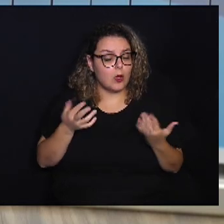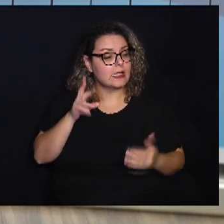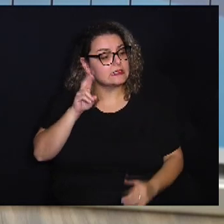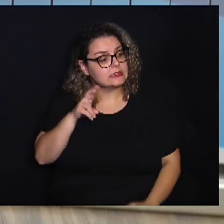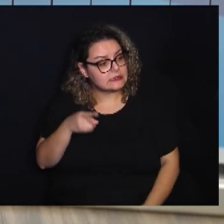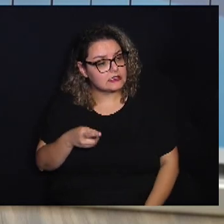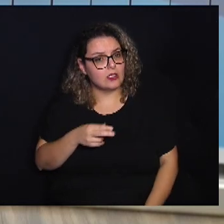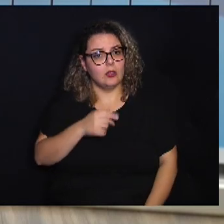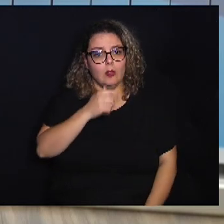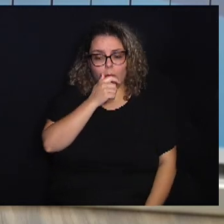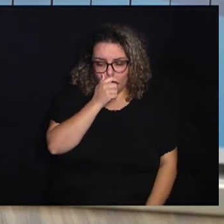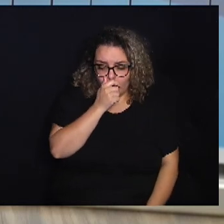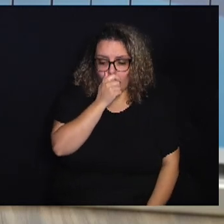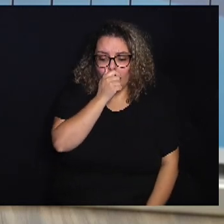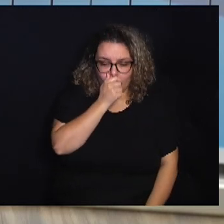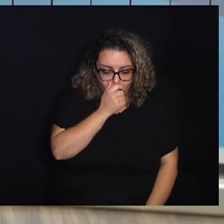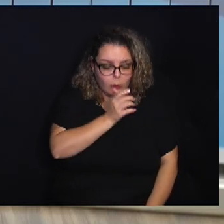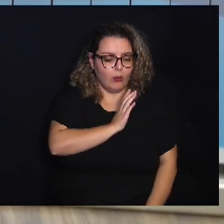da tosse cardíaca.